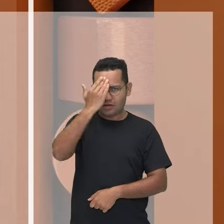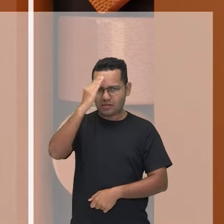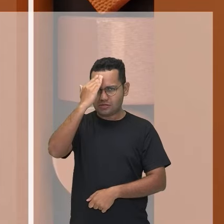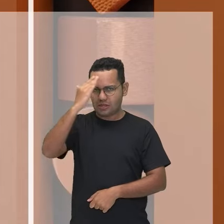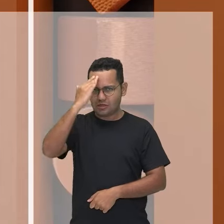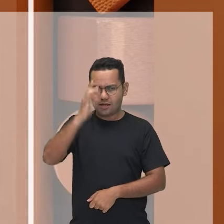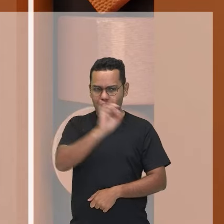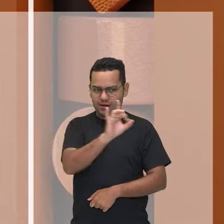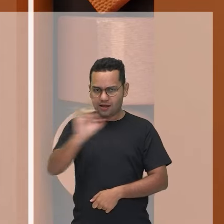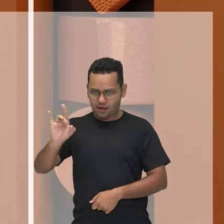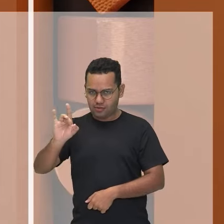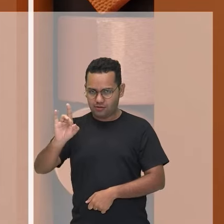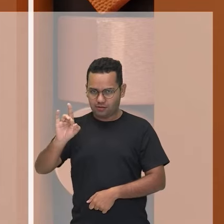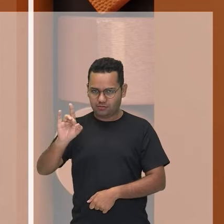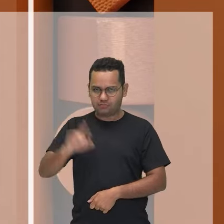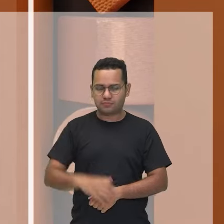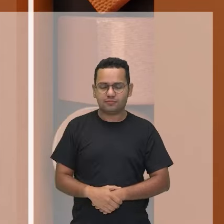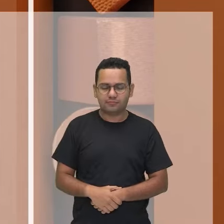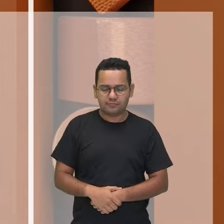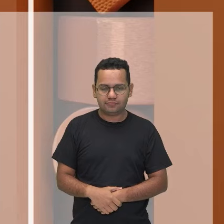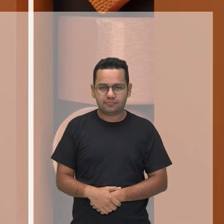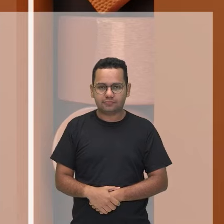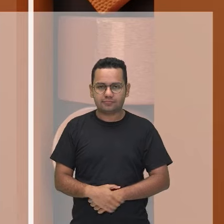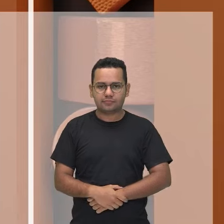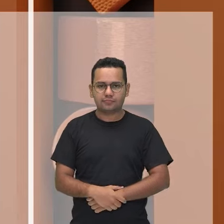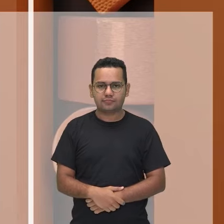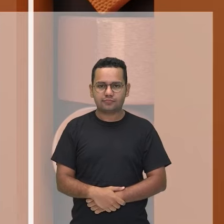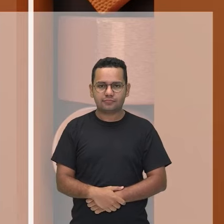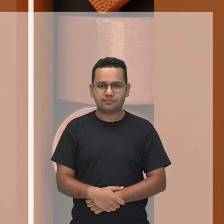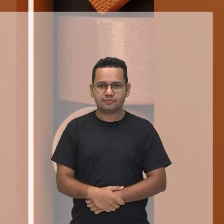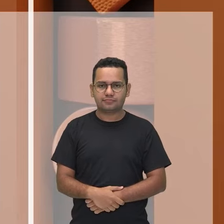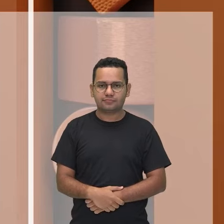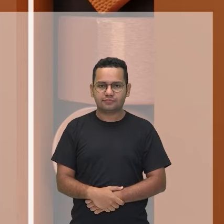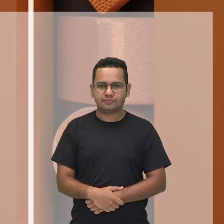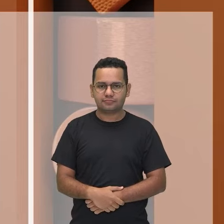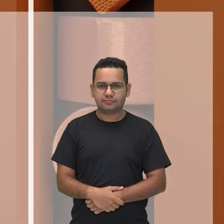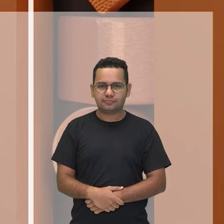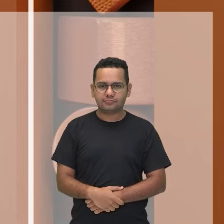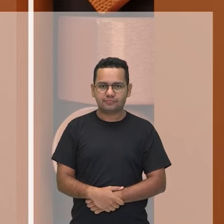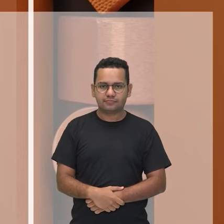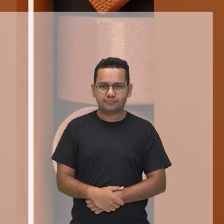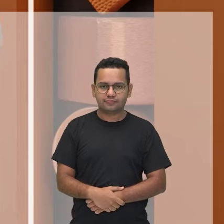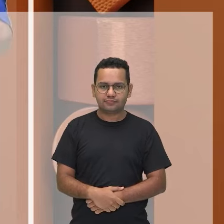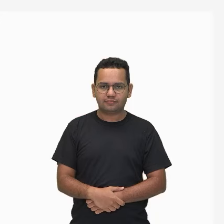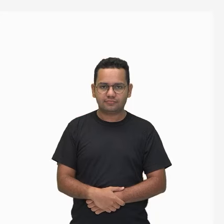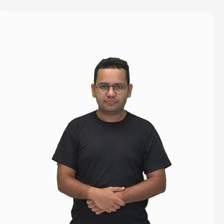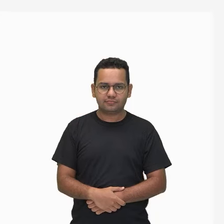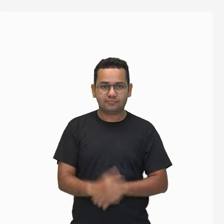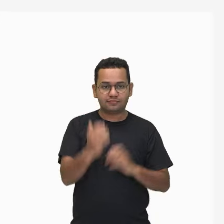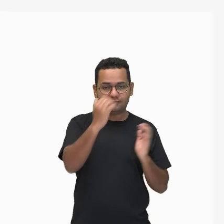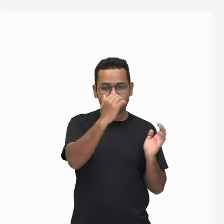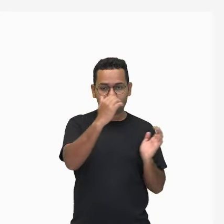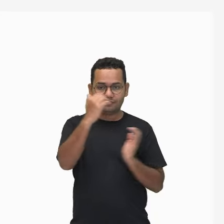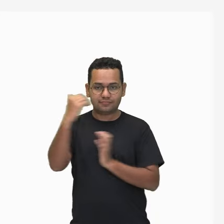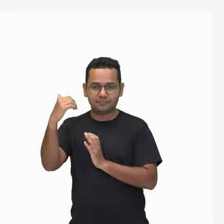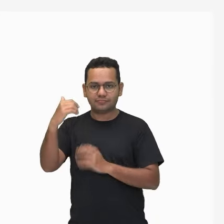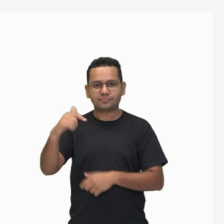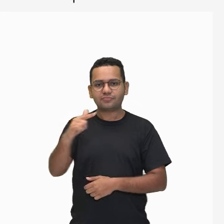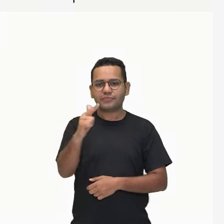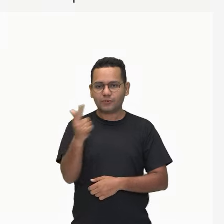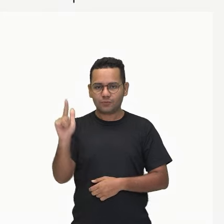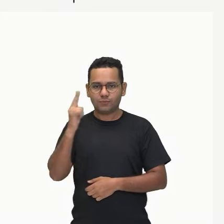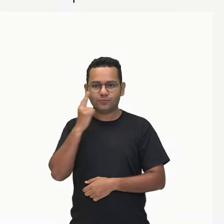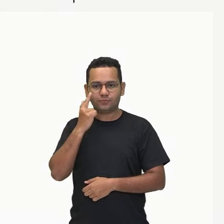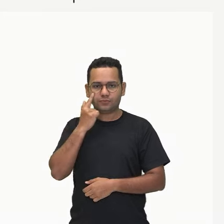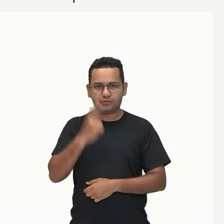o valor de cada um. Tá bom? Então vamos fazer o seguinte, vamos para o segundo quadro tentar entender um pouco mais.